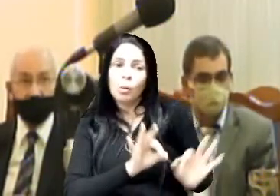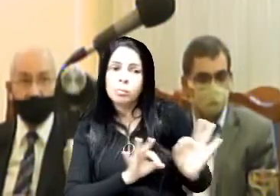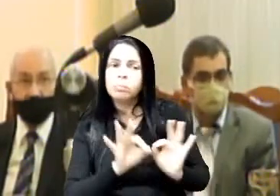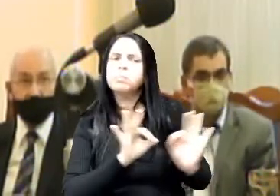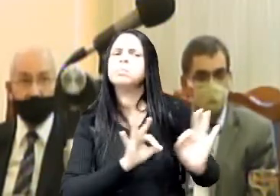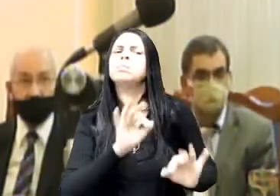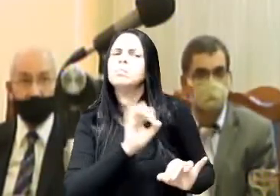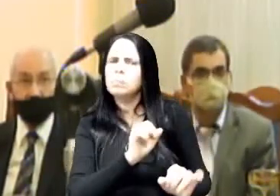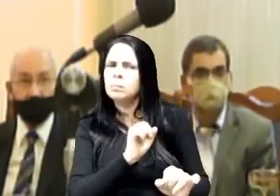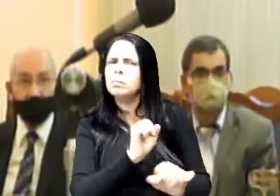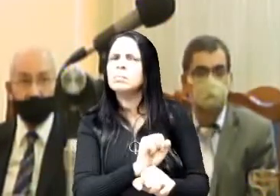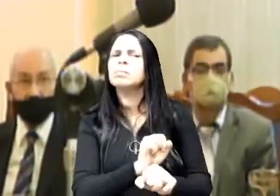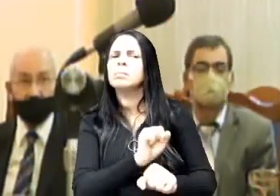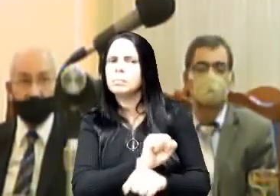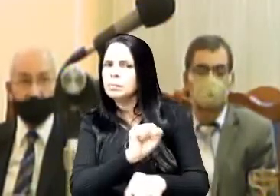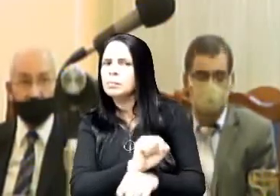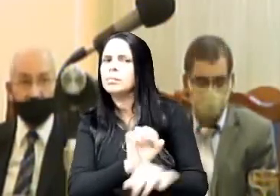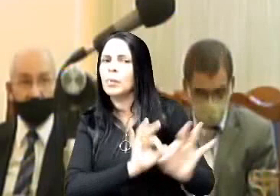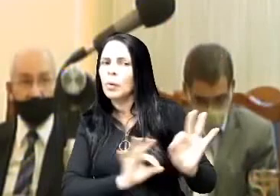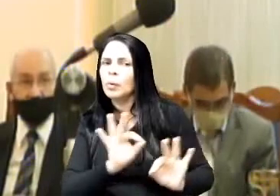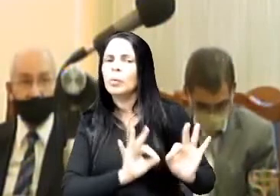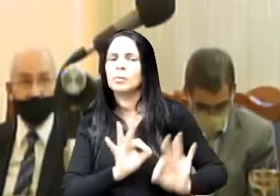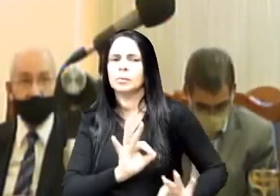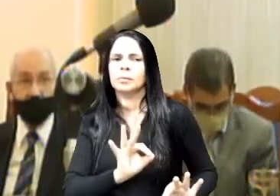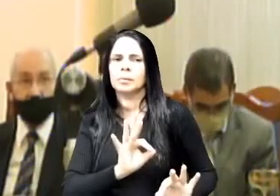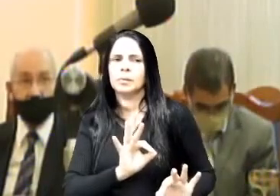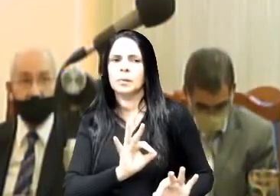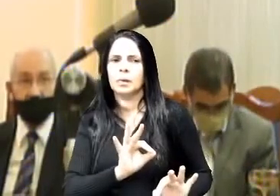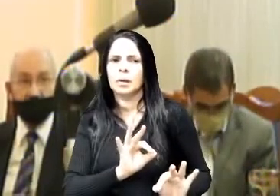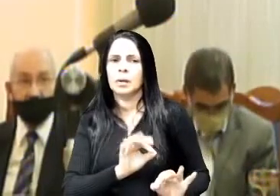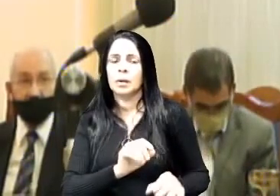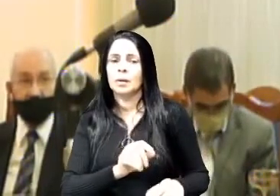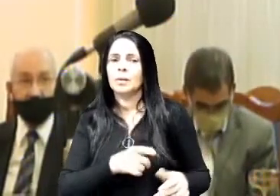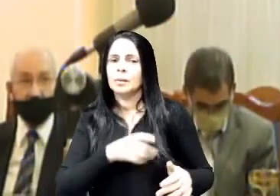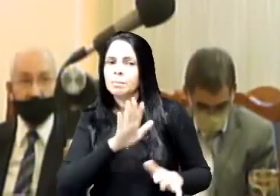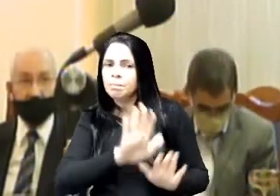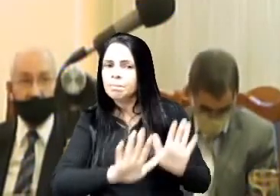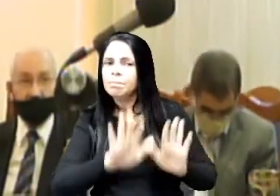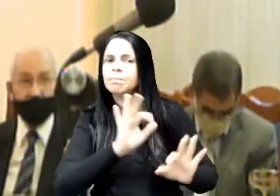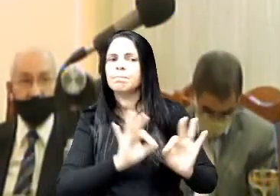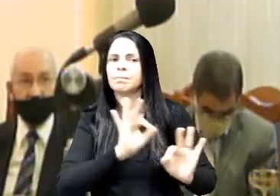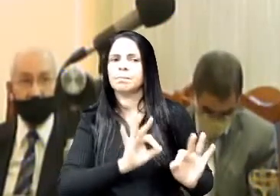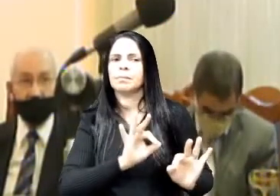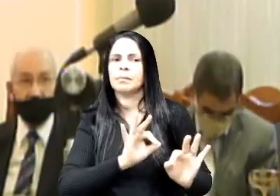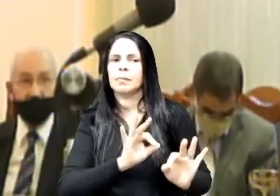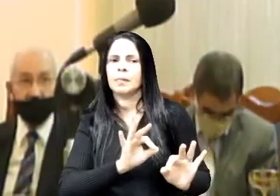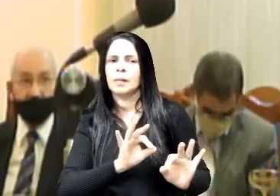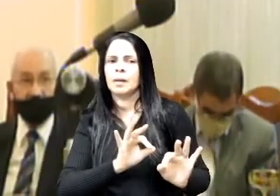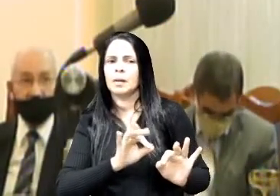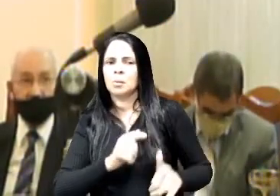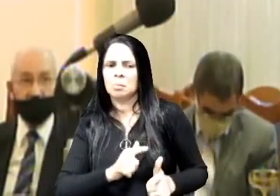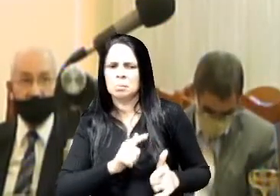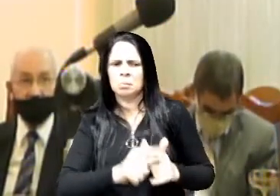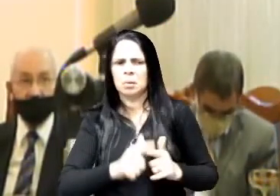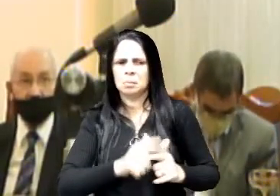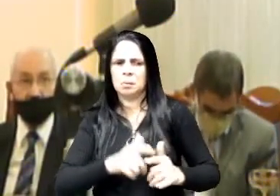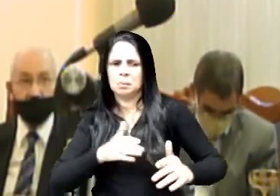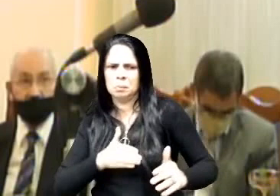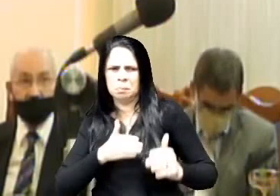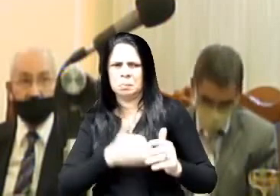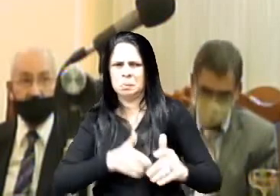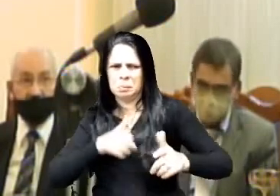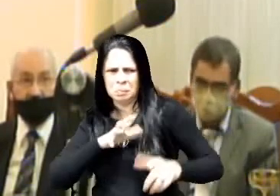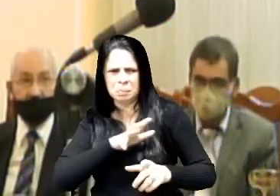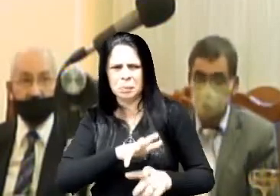Prepare-se, diga comigo, prepare-se, que a adversidade e o sofrimento, ele